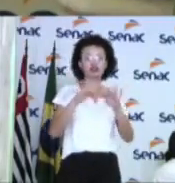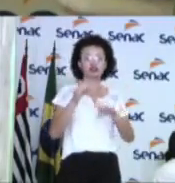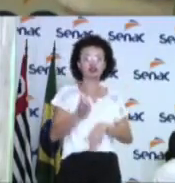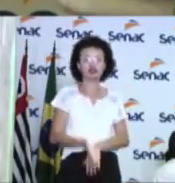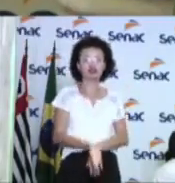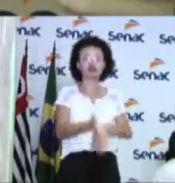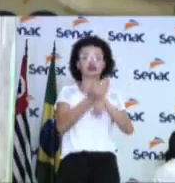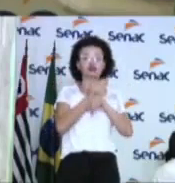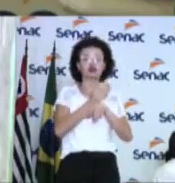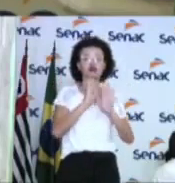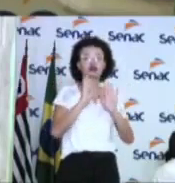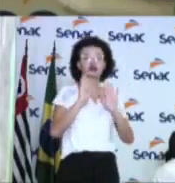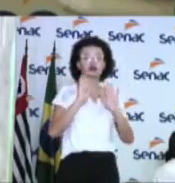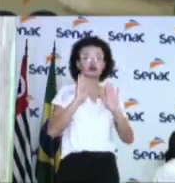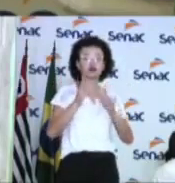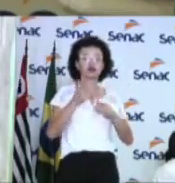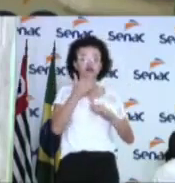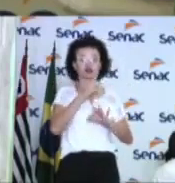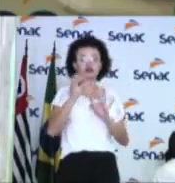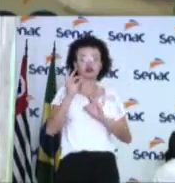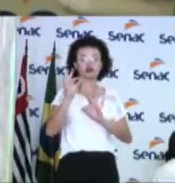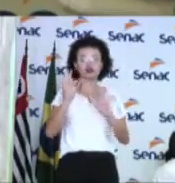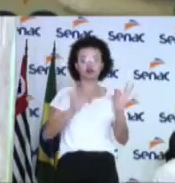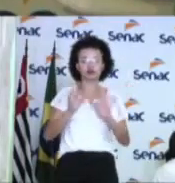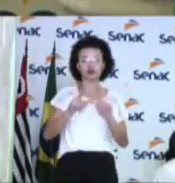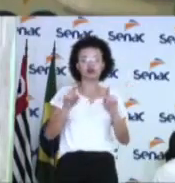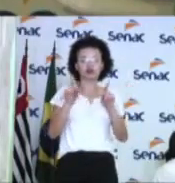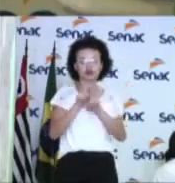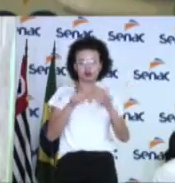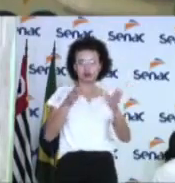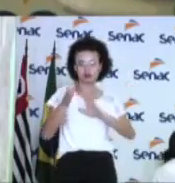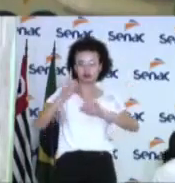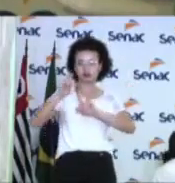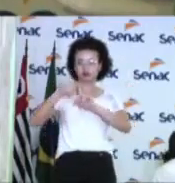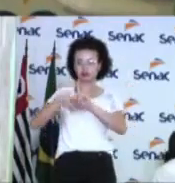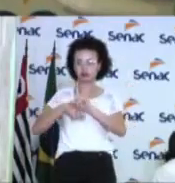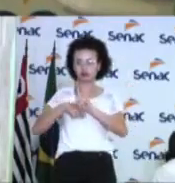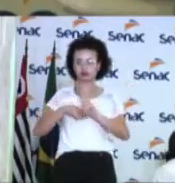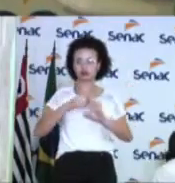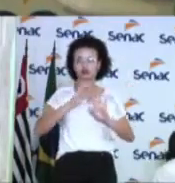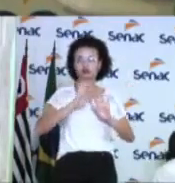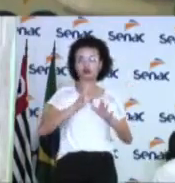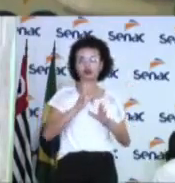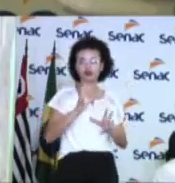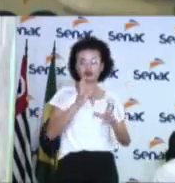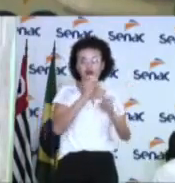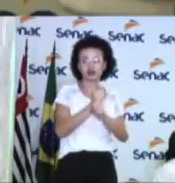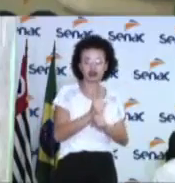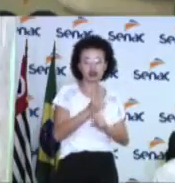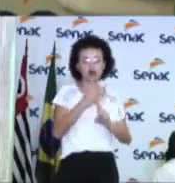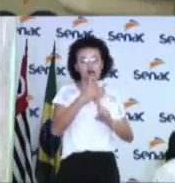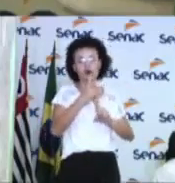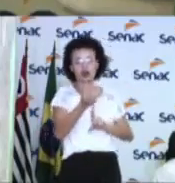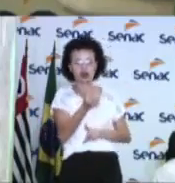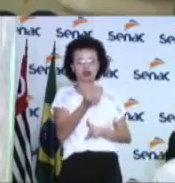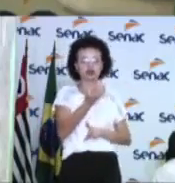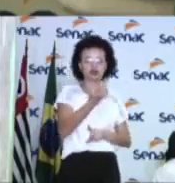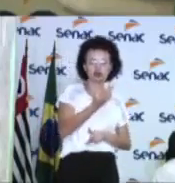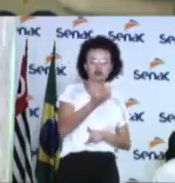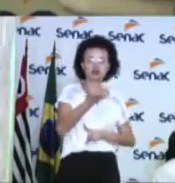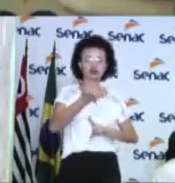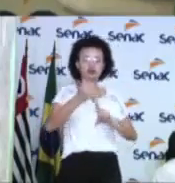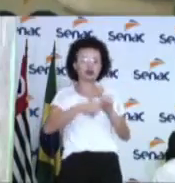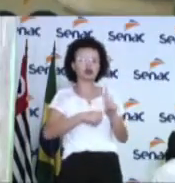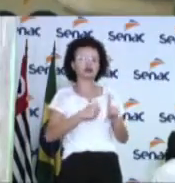a campanha que vai ser entregue, criada, produzida em um mês, mas são 4 meses, ou são 6, 7 meses, ou